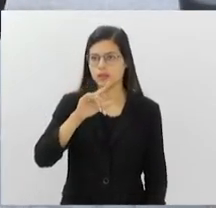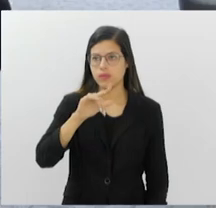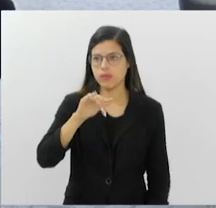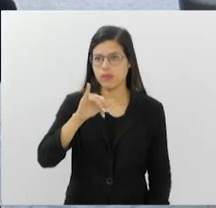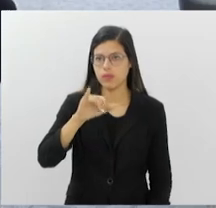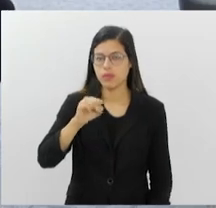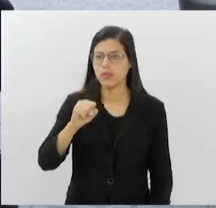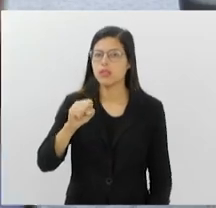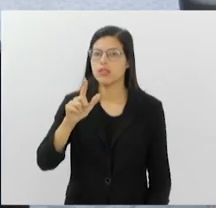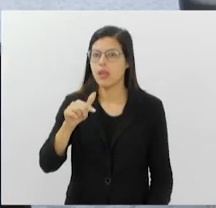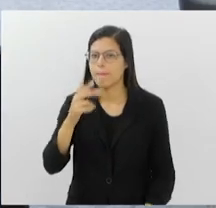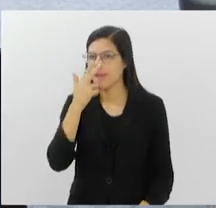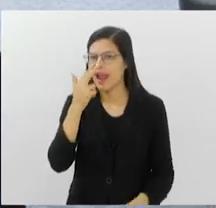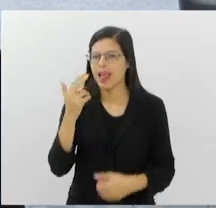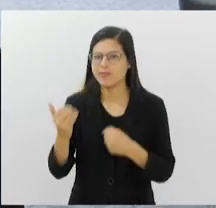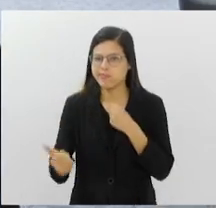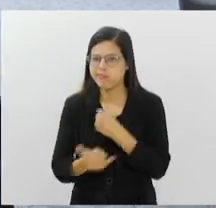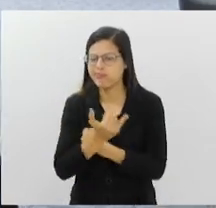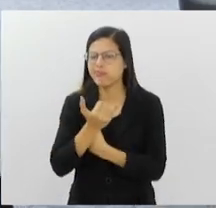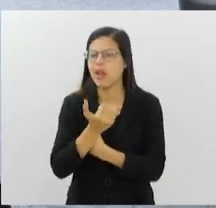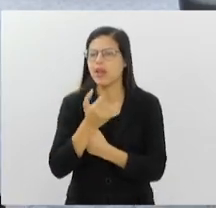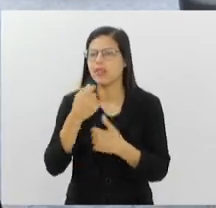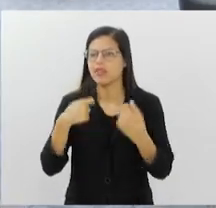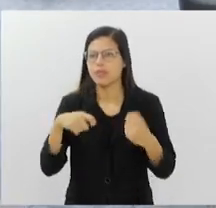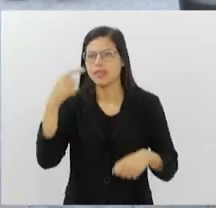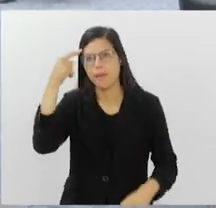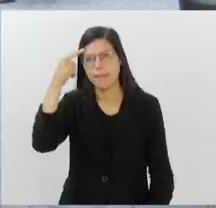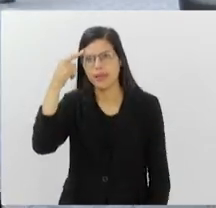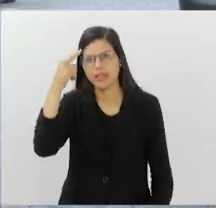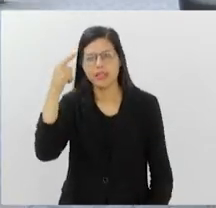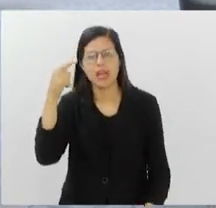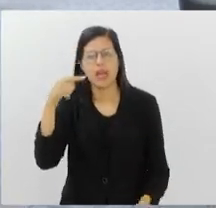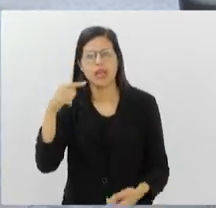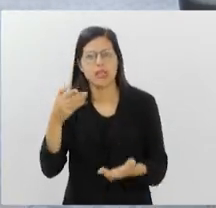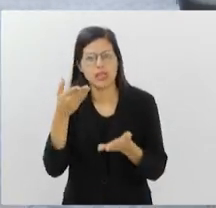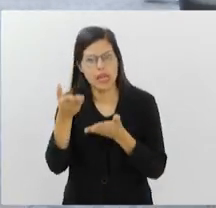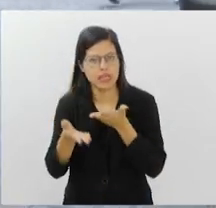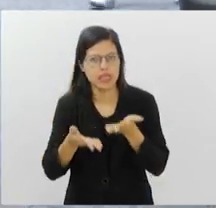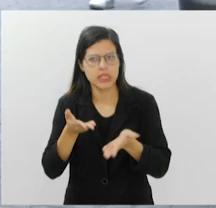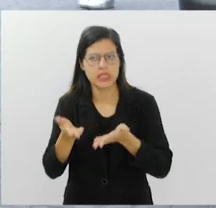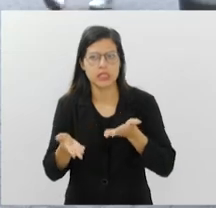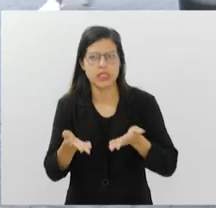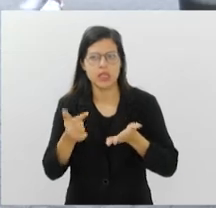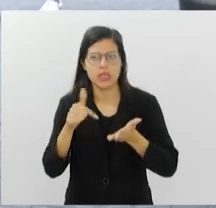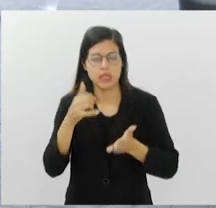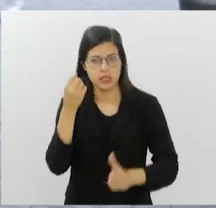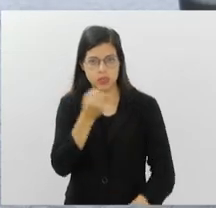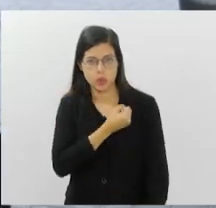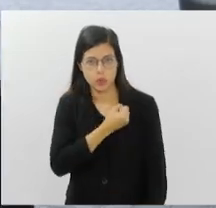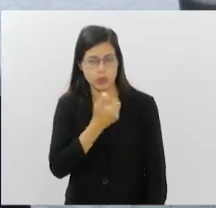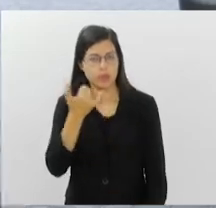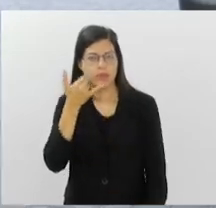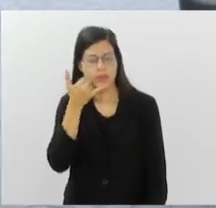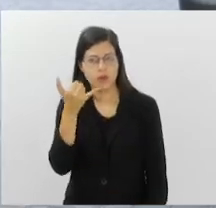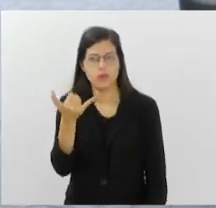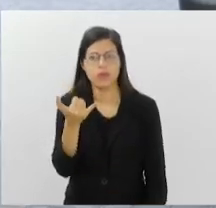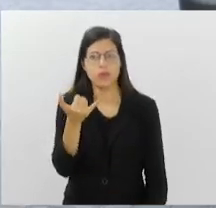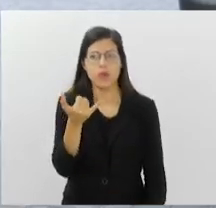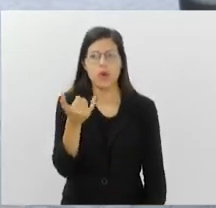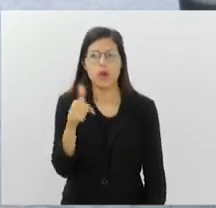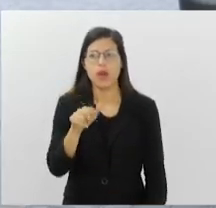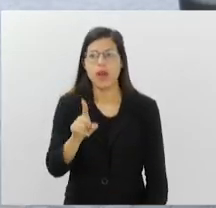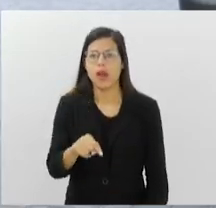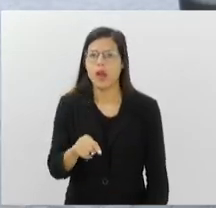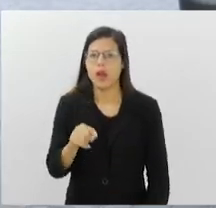enganadora e a gente tem que pensar em sífilis e atender. Então, esse telefone é uma forma que eu fico